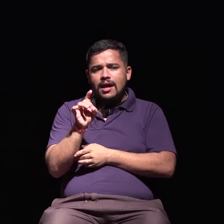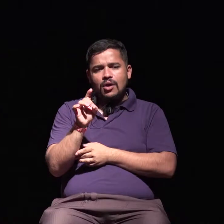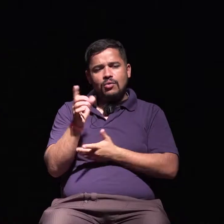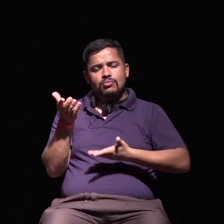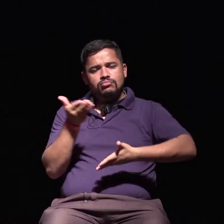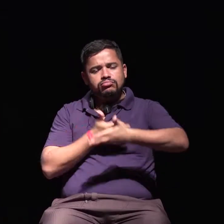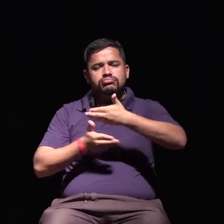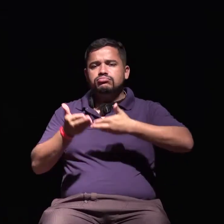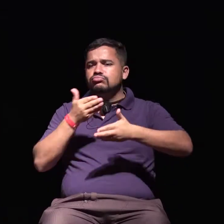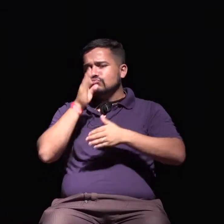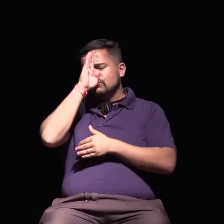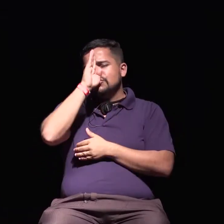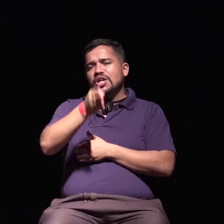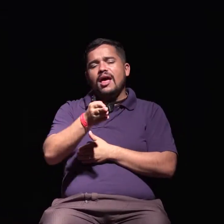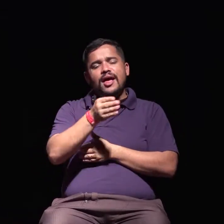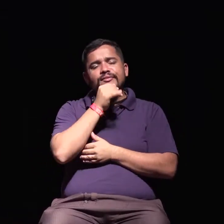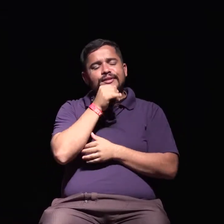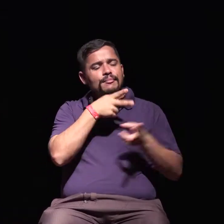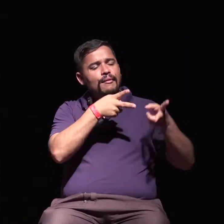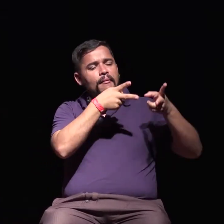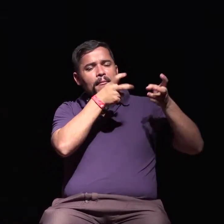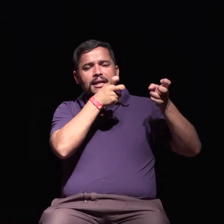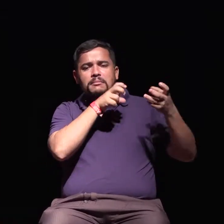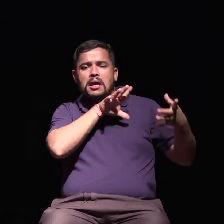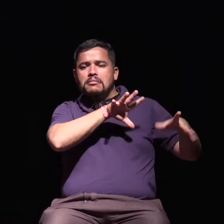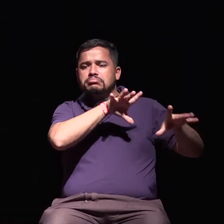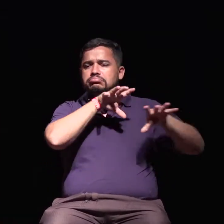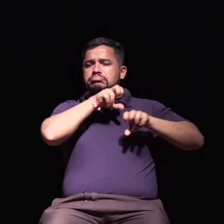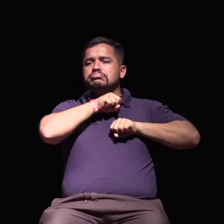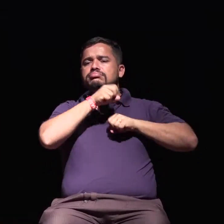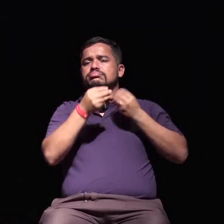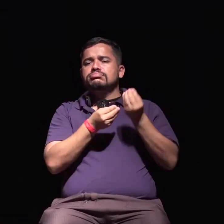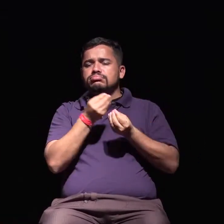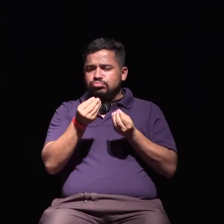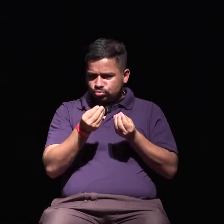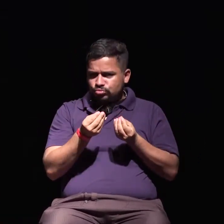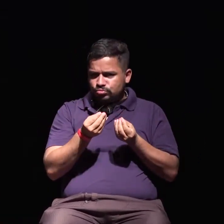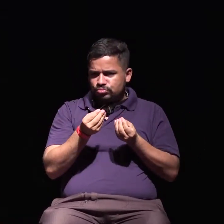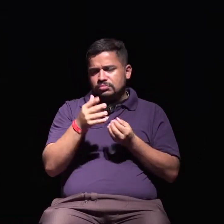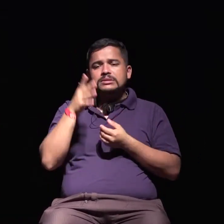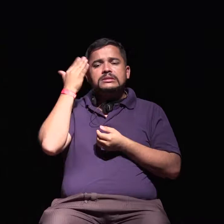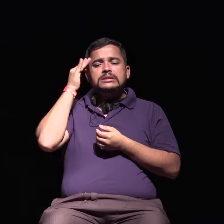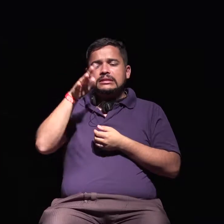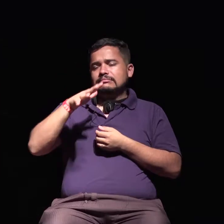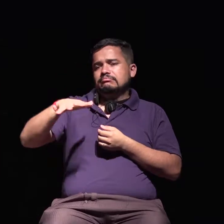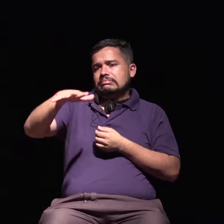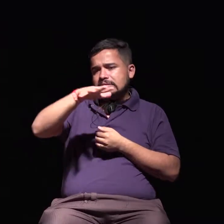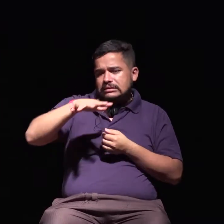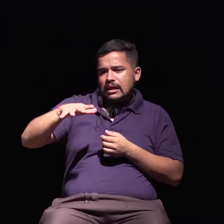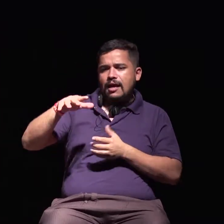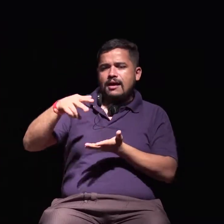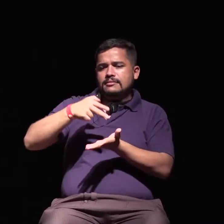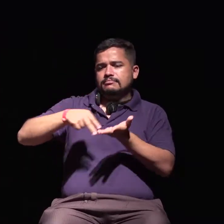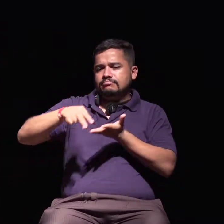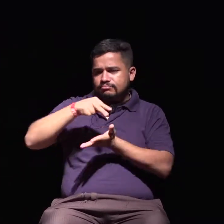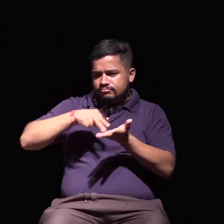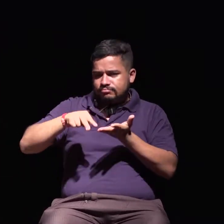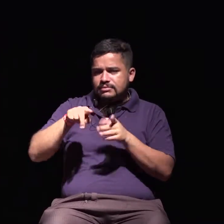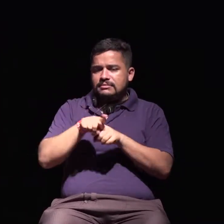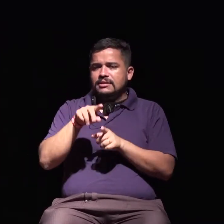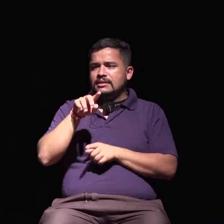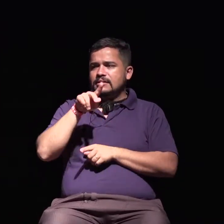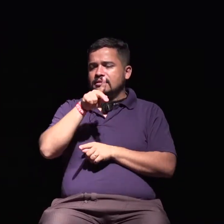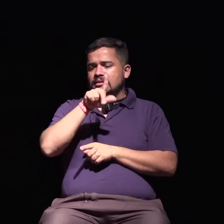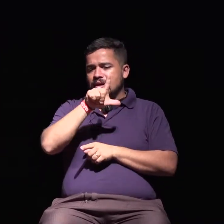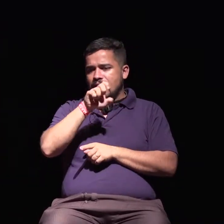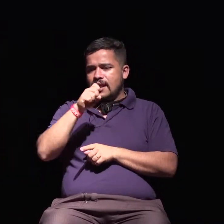em um diálogo direto com as artes visuais para reconsiderar o que constitui o terreno da dança? E ainda